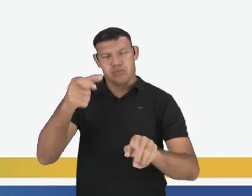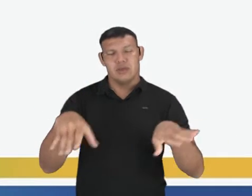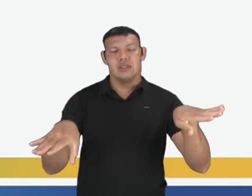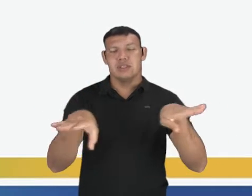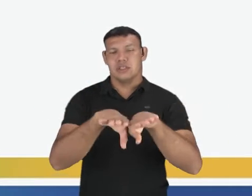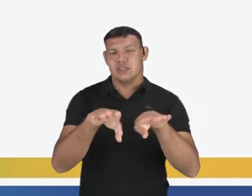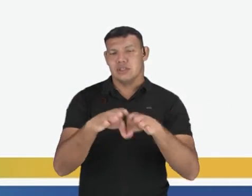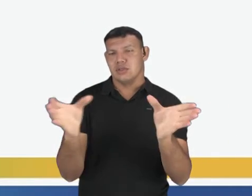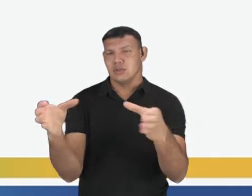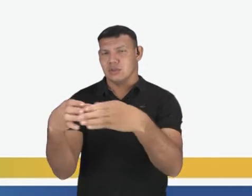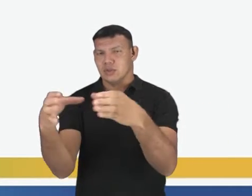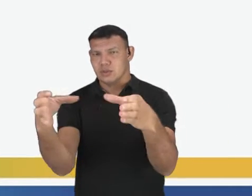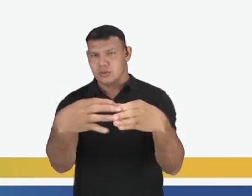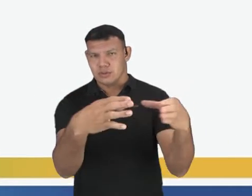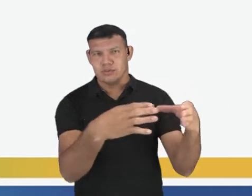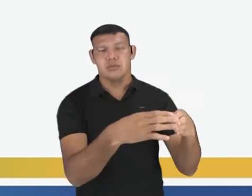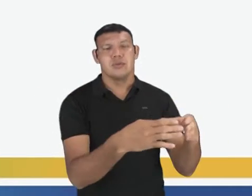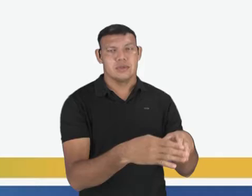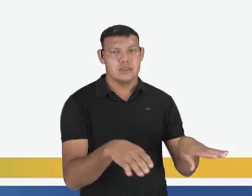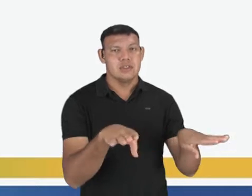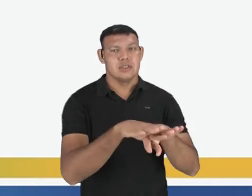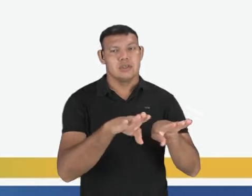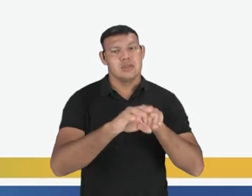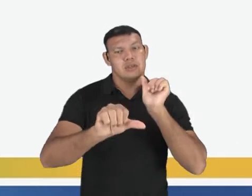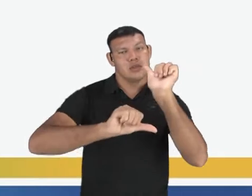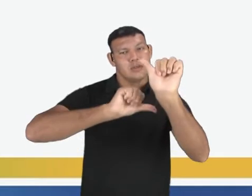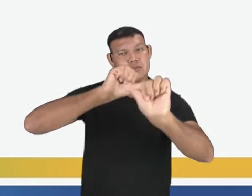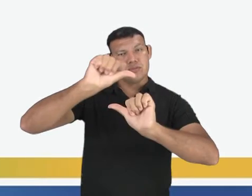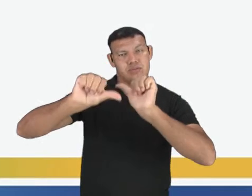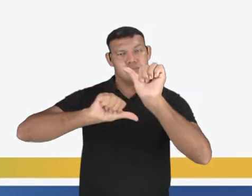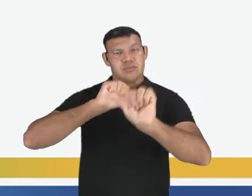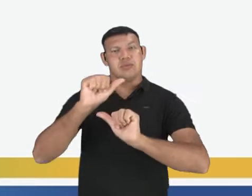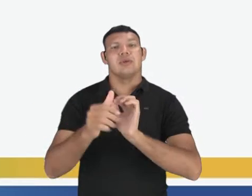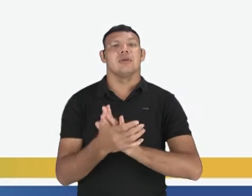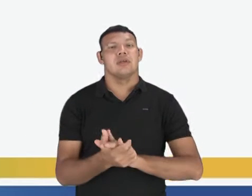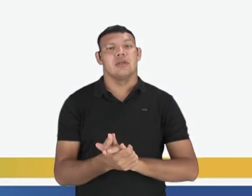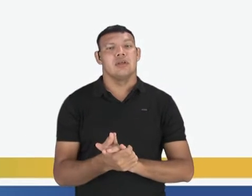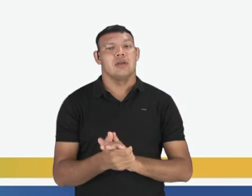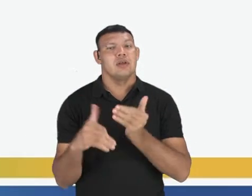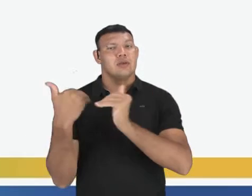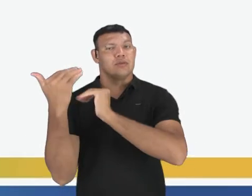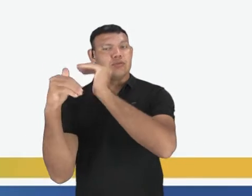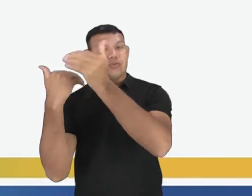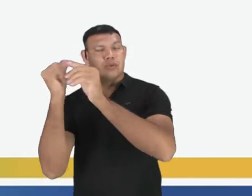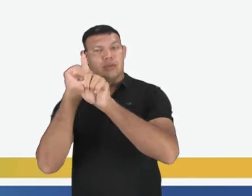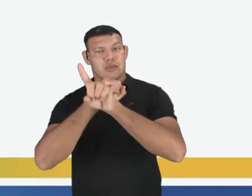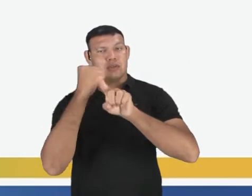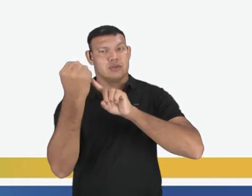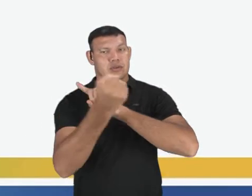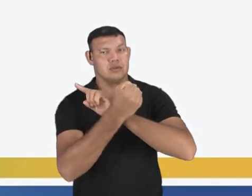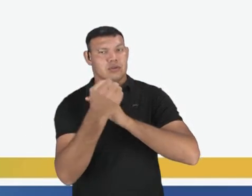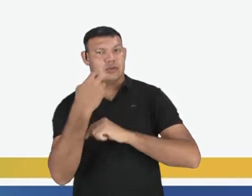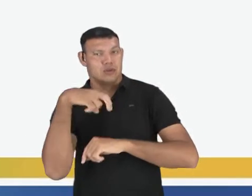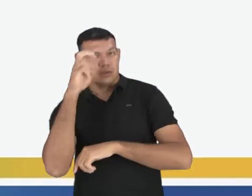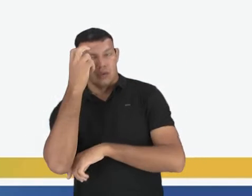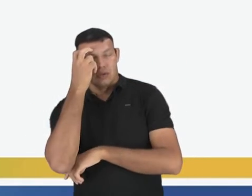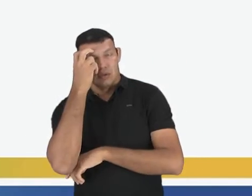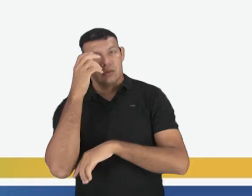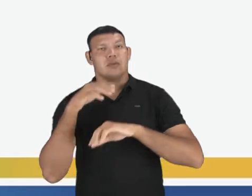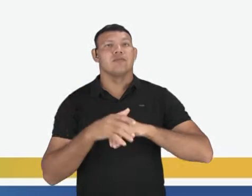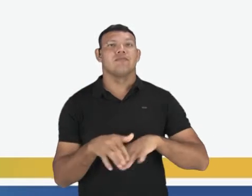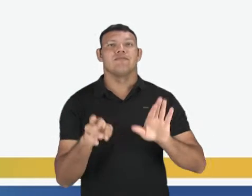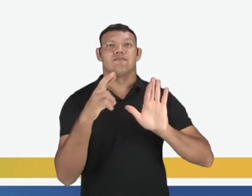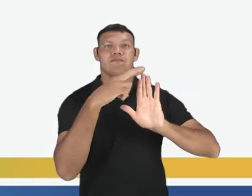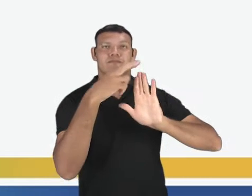coletivo, e, ao mesmo tempo, são moldadas pela evolução sociocultural e político-normativa, Então,